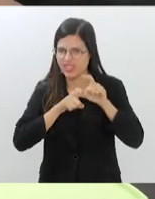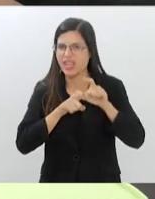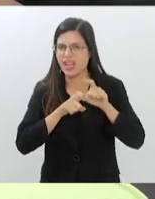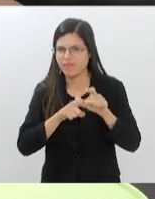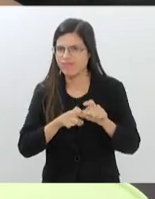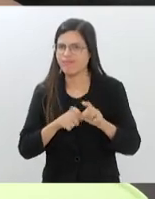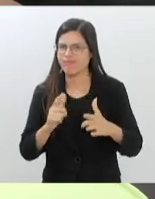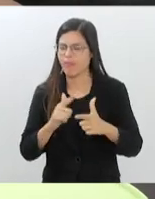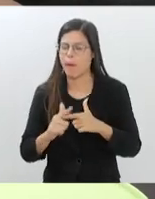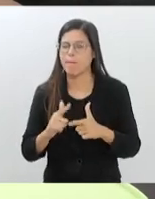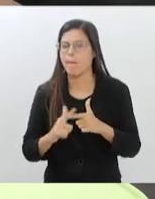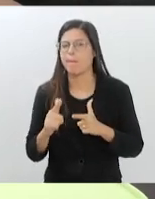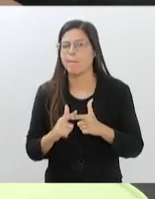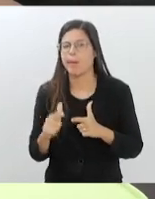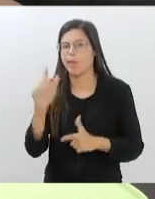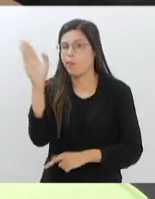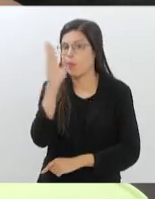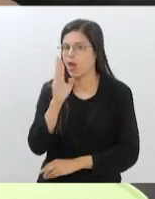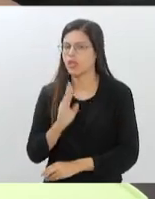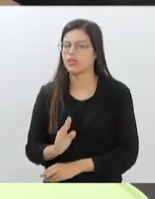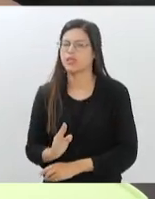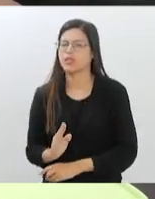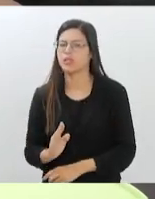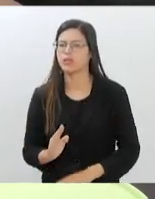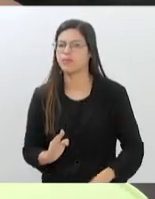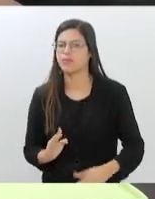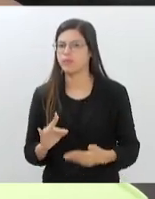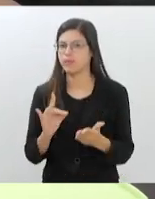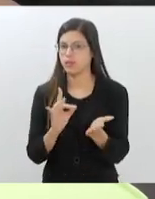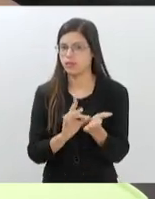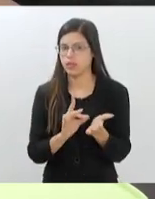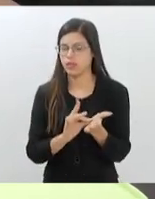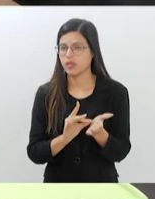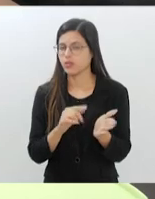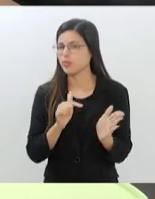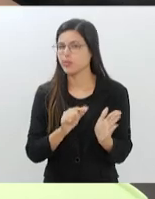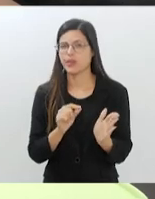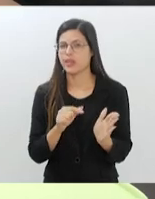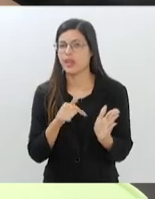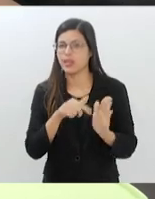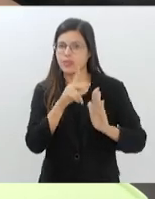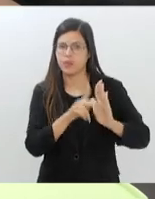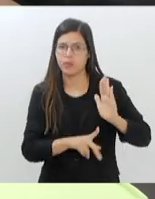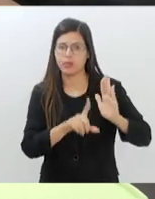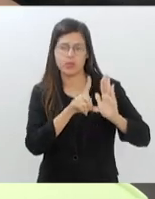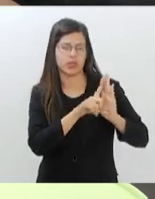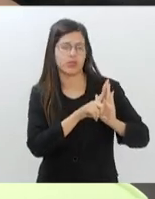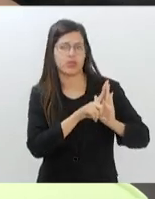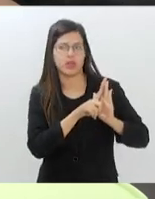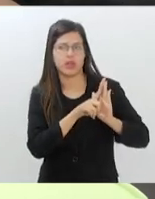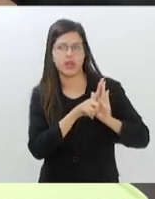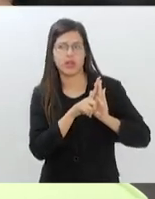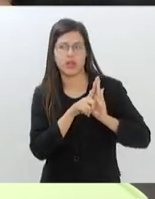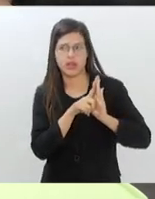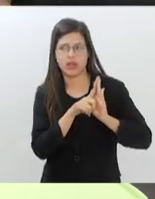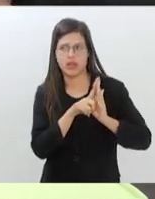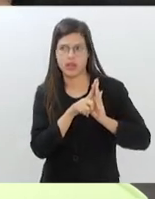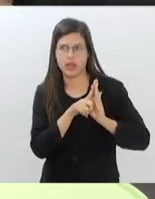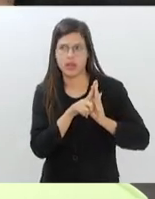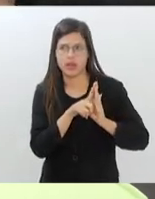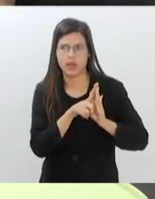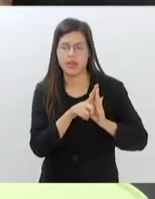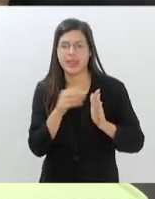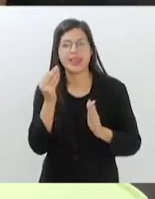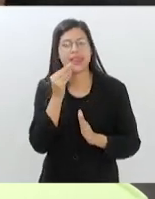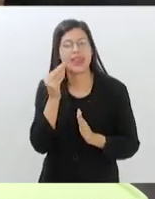sério problema nacional e e na verdade e esse projeto antecipa uma forma de